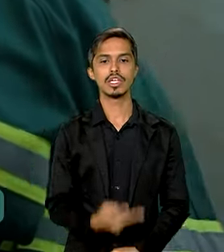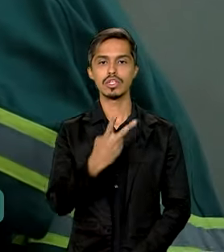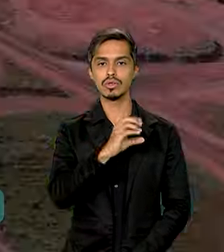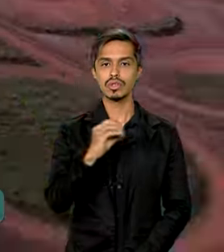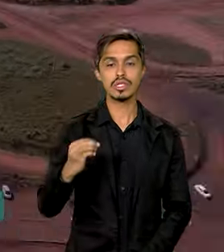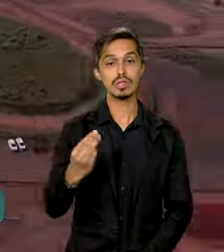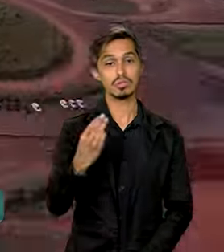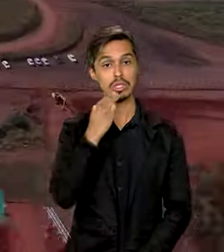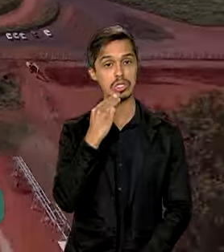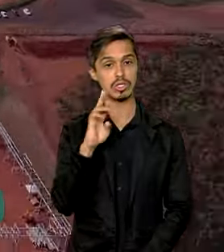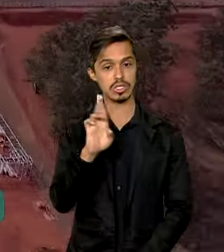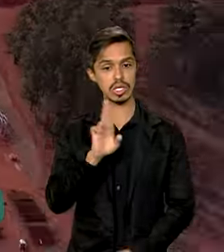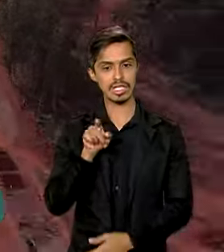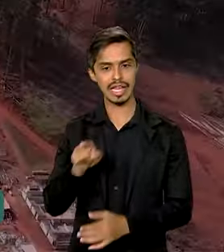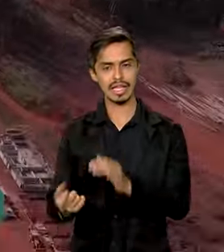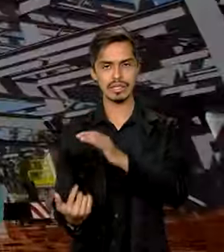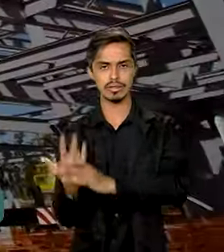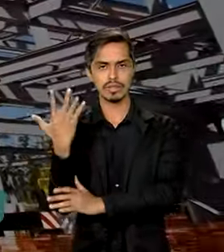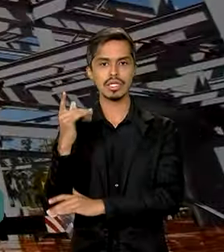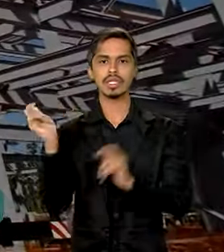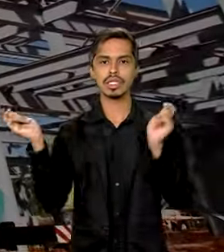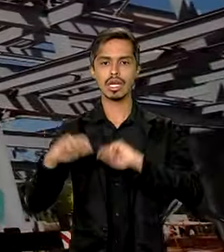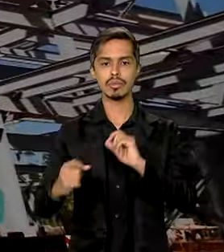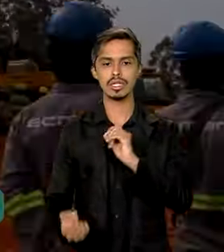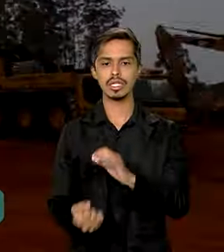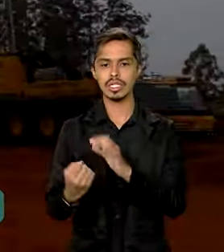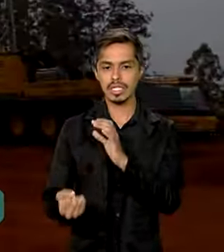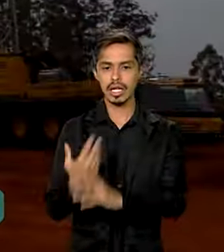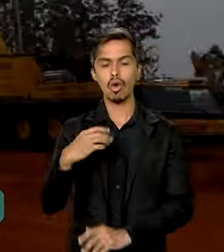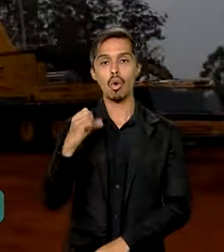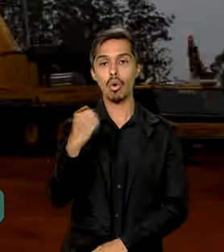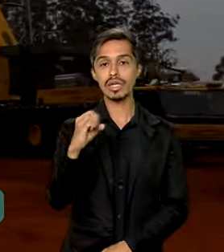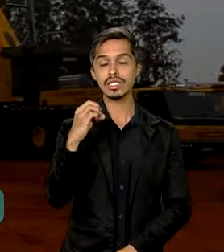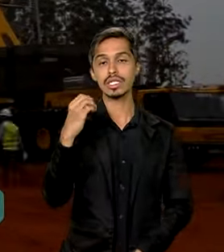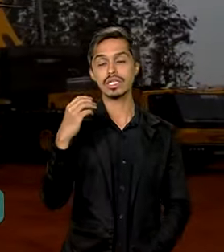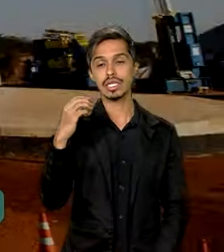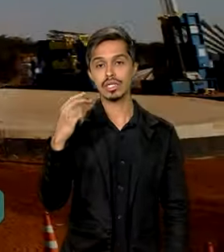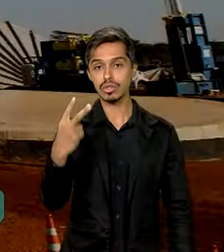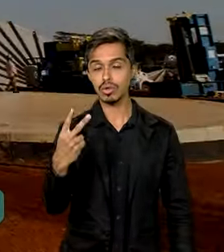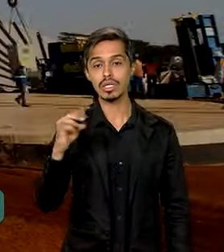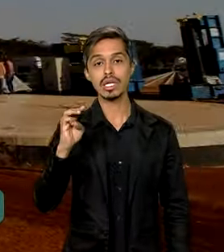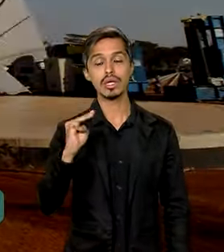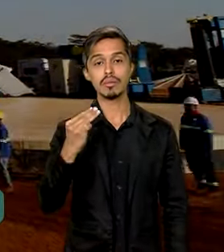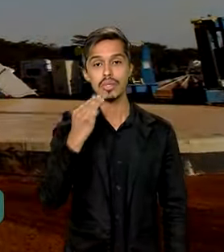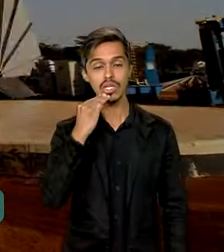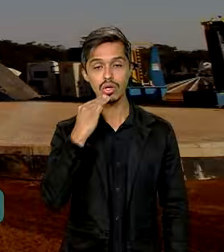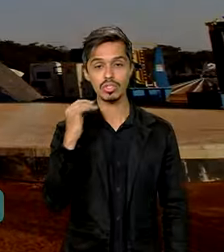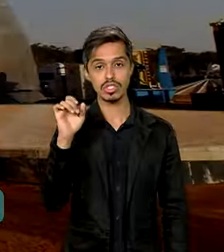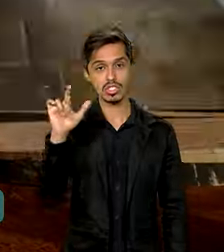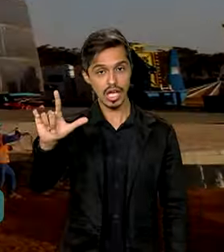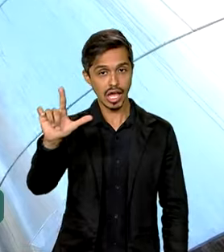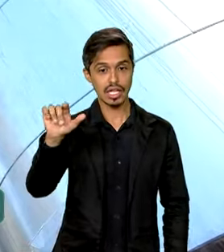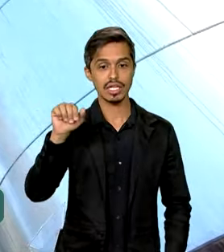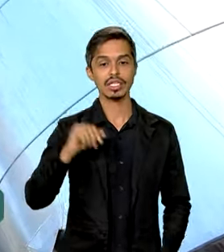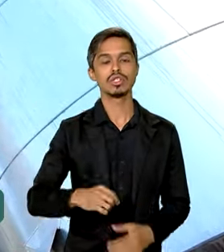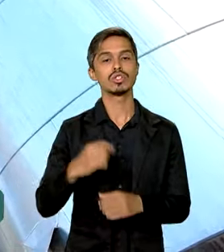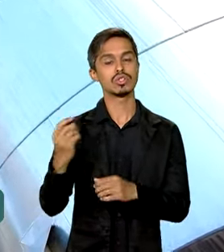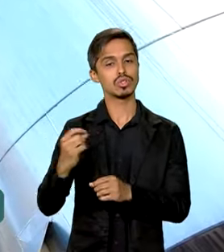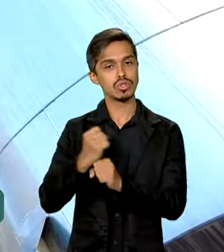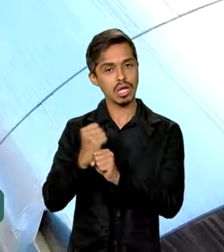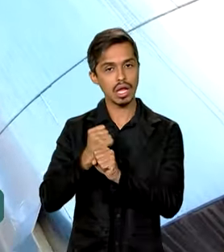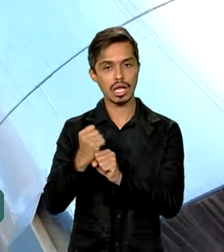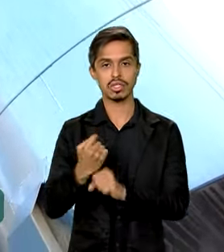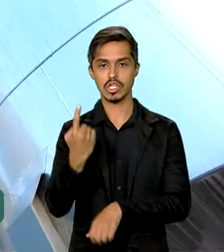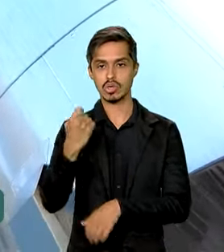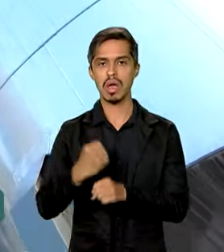R$ 1,2 bilhão, a planta tem capacidade de produzir 82 milhões de litros de etanol 2G por ano. Só para se